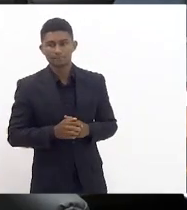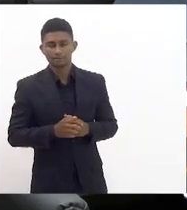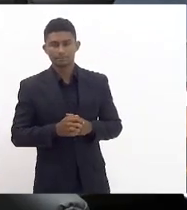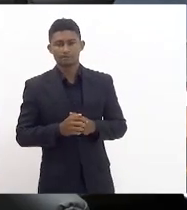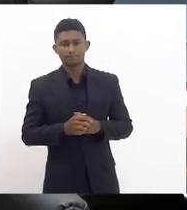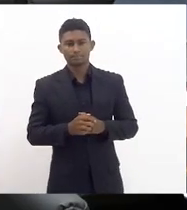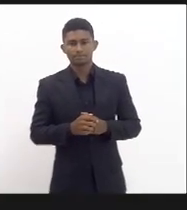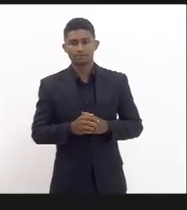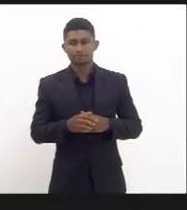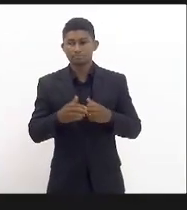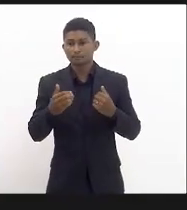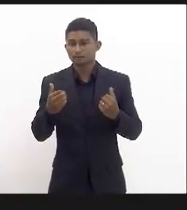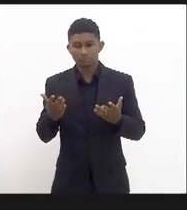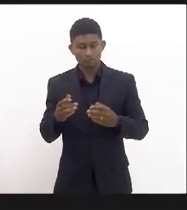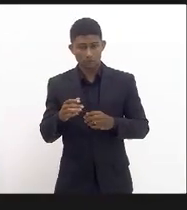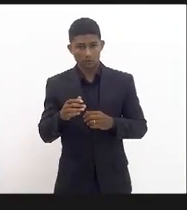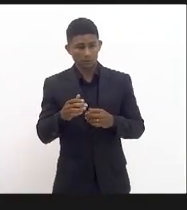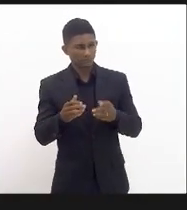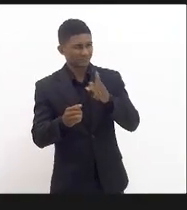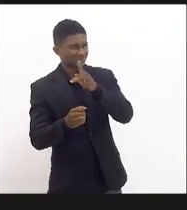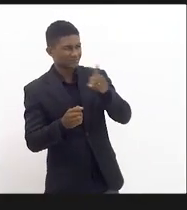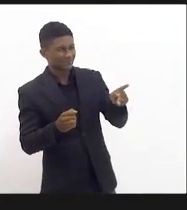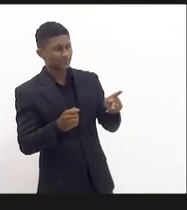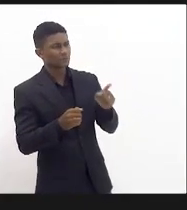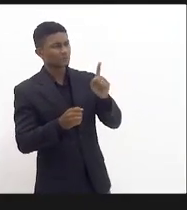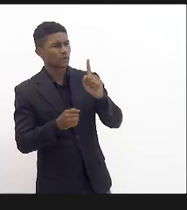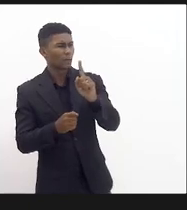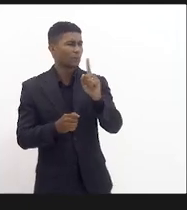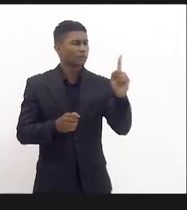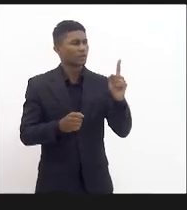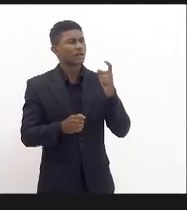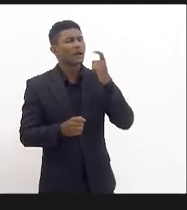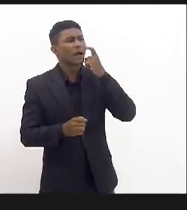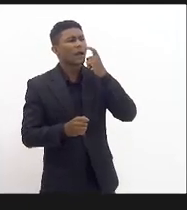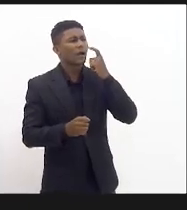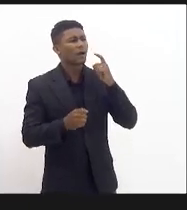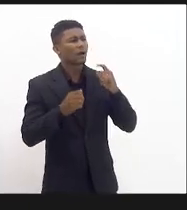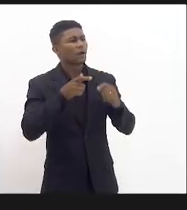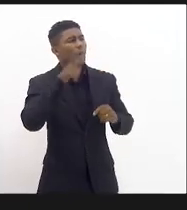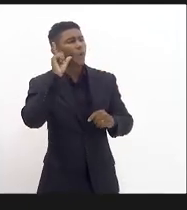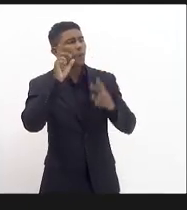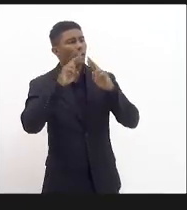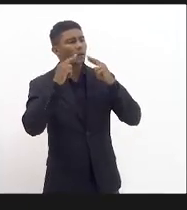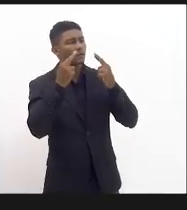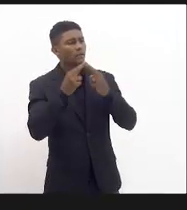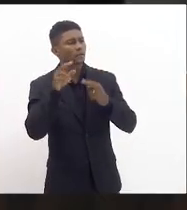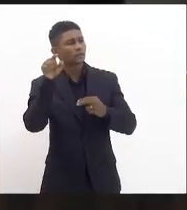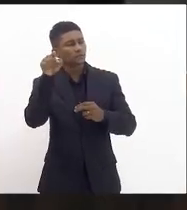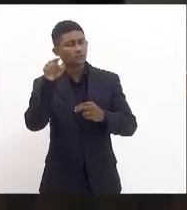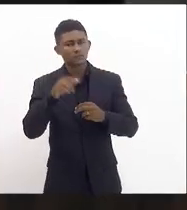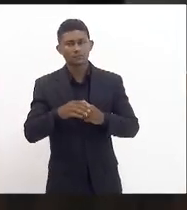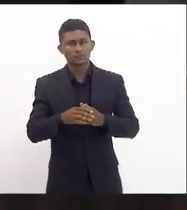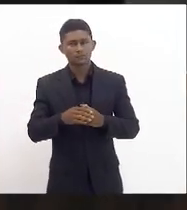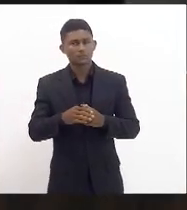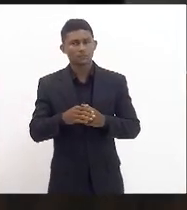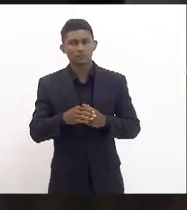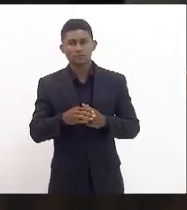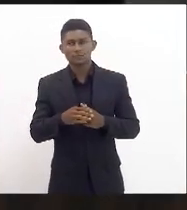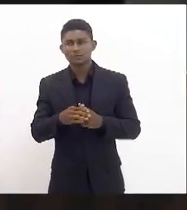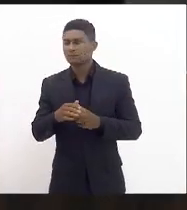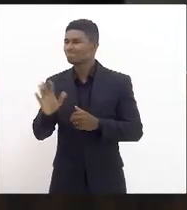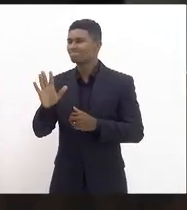Presidente, antes do senhor sair, o senhor tem alguma devolutiva da reunião de ontem no Palácio sobre a. Repete, porque está. Não